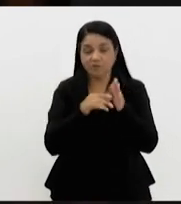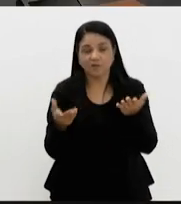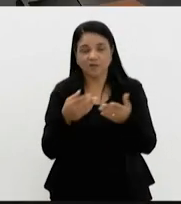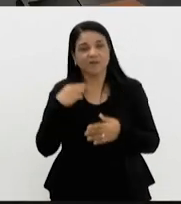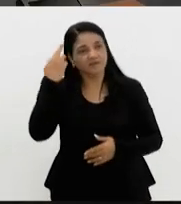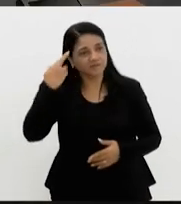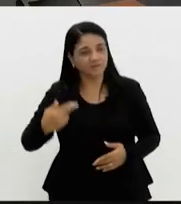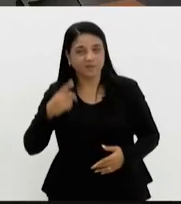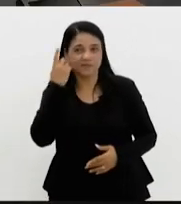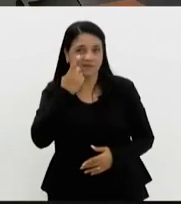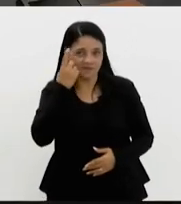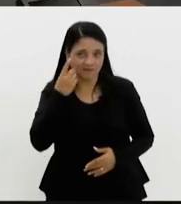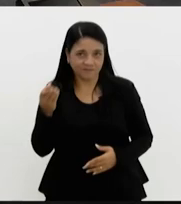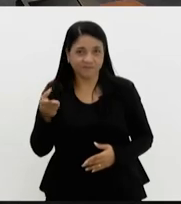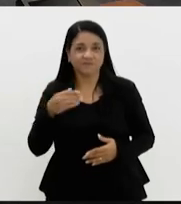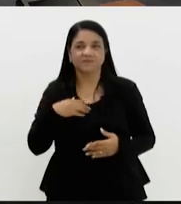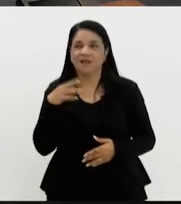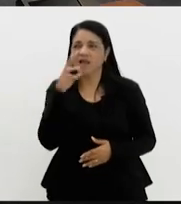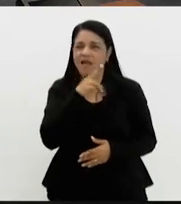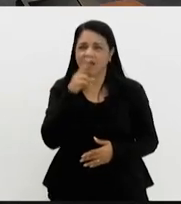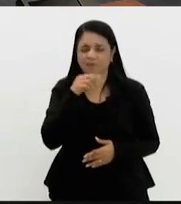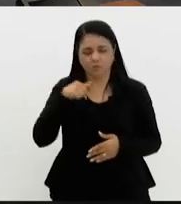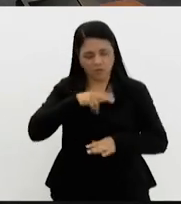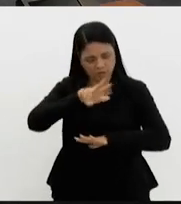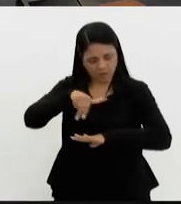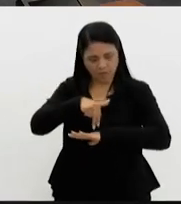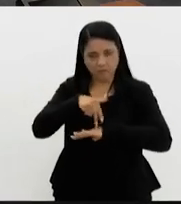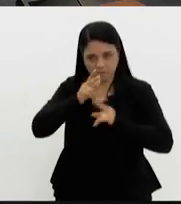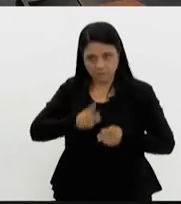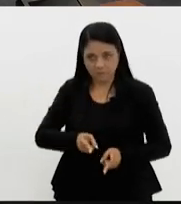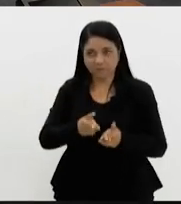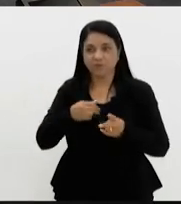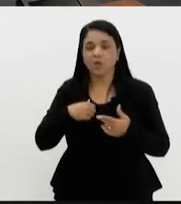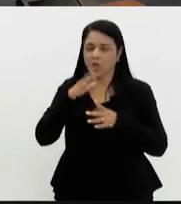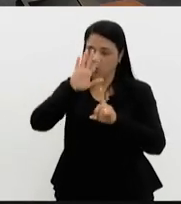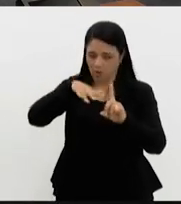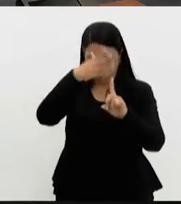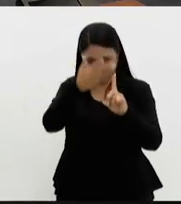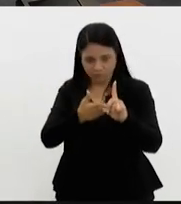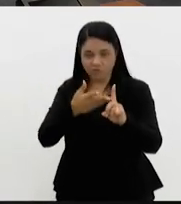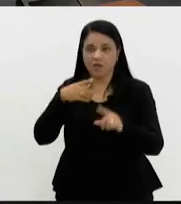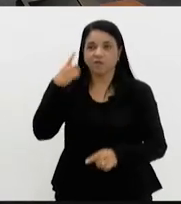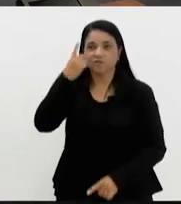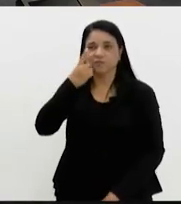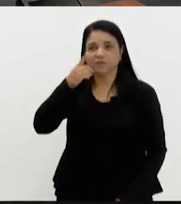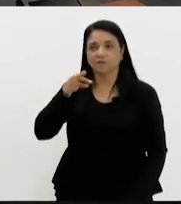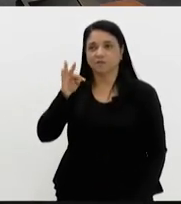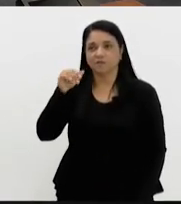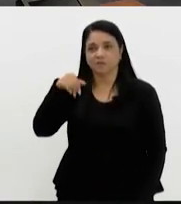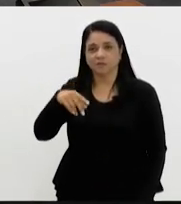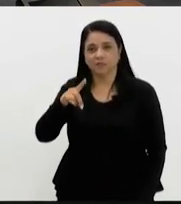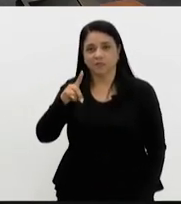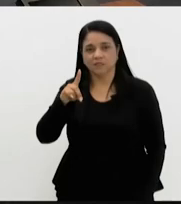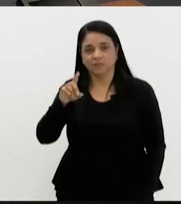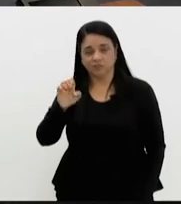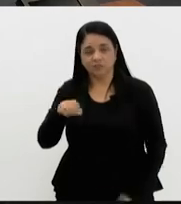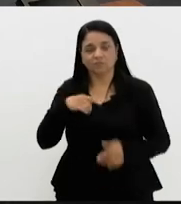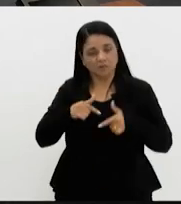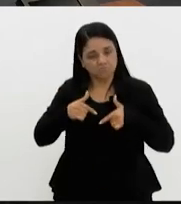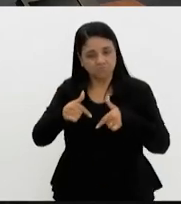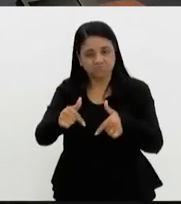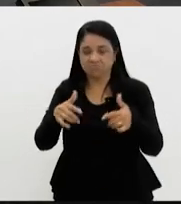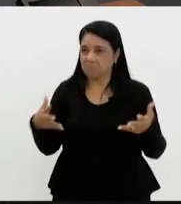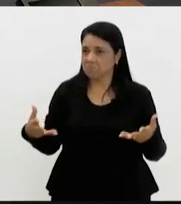Muito rápido, senhora presidente, farei até daqui de baixo, porque eu quero elogiar o deputado Tandy pela excelente